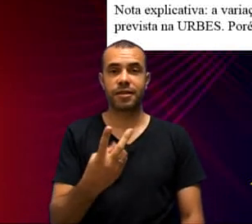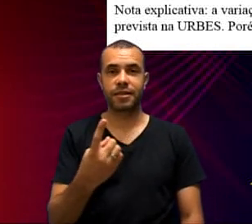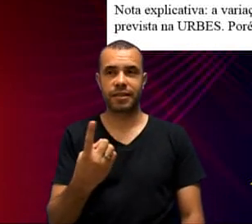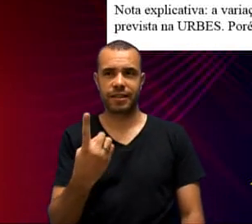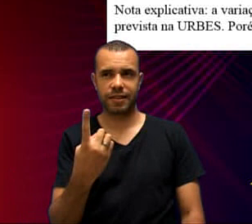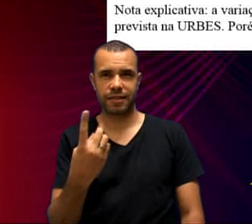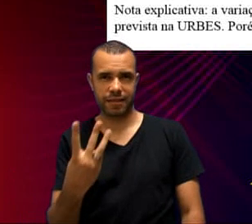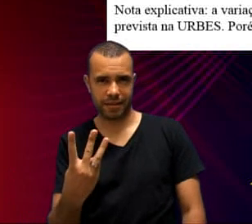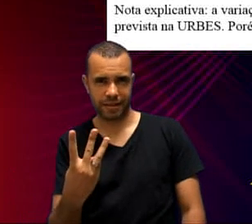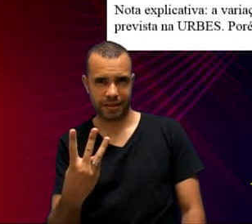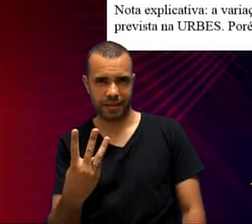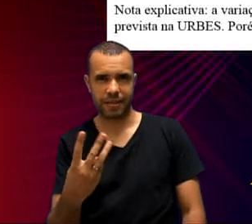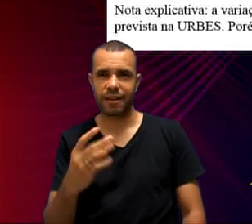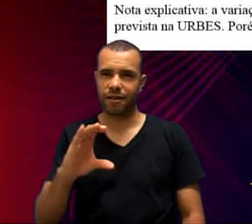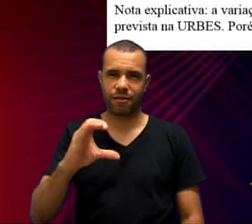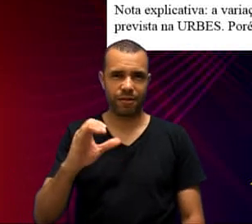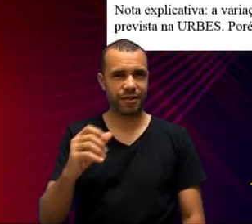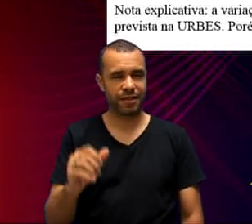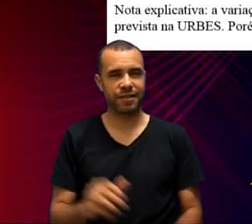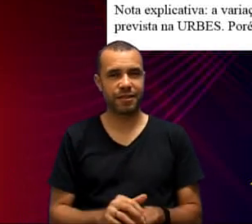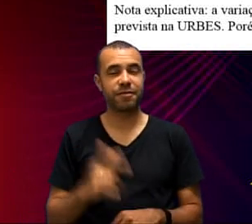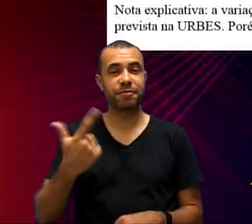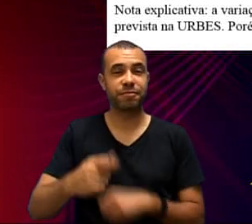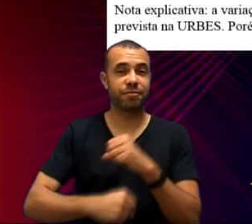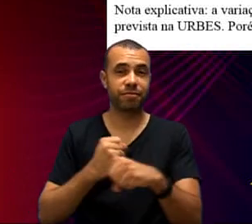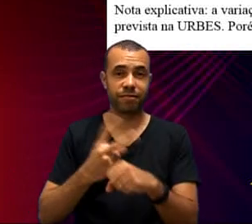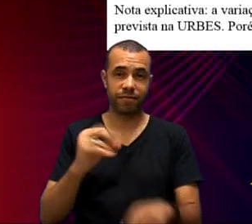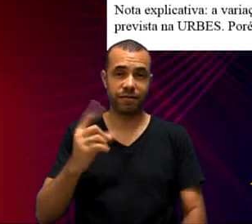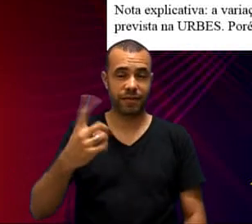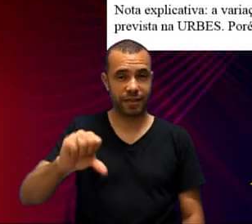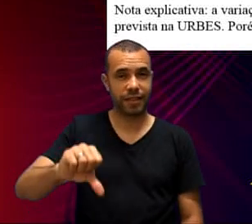203.390.103,42 reais. Em 2019,